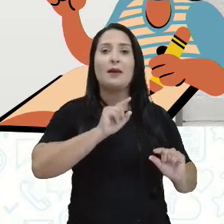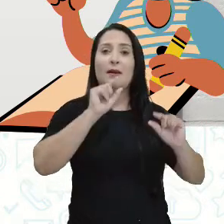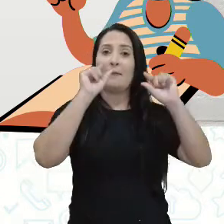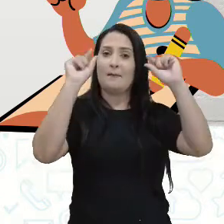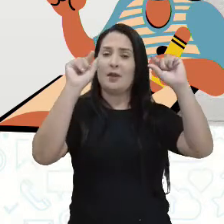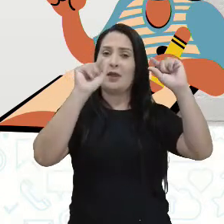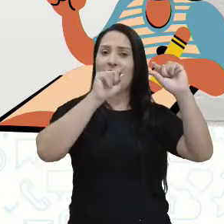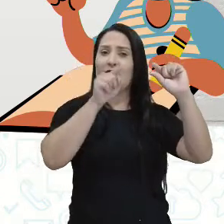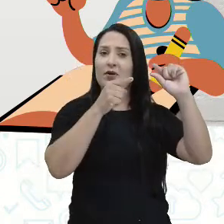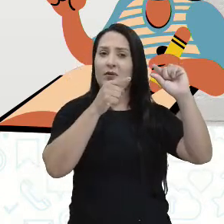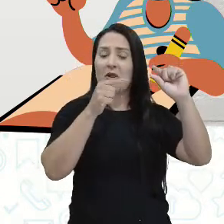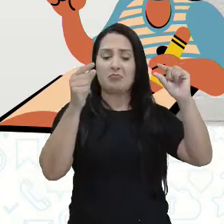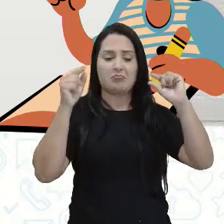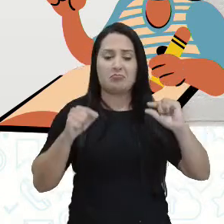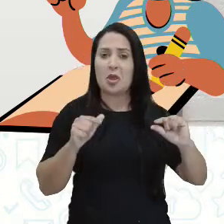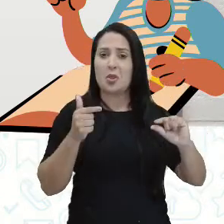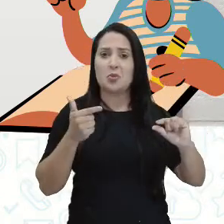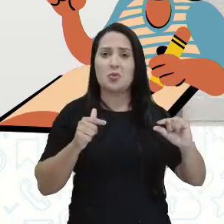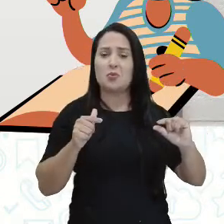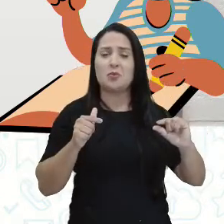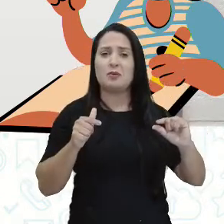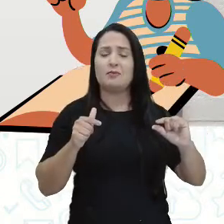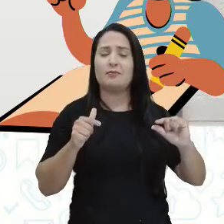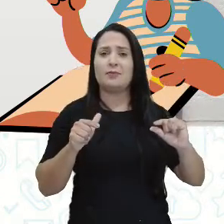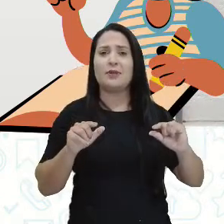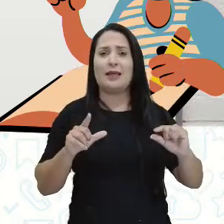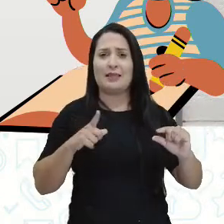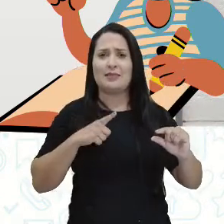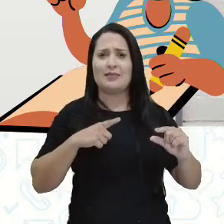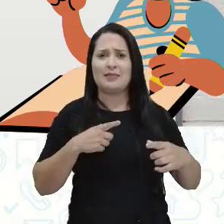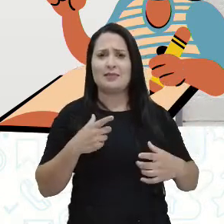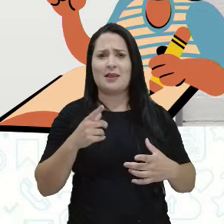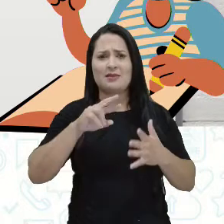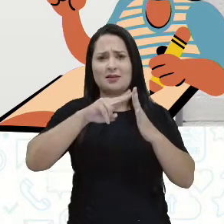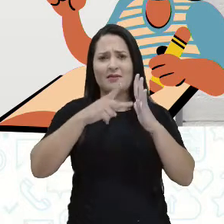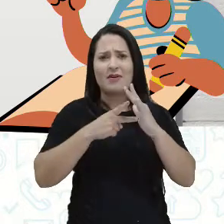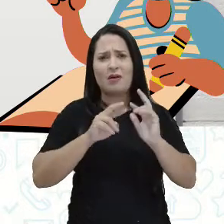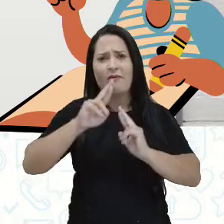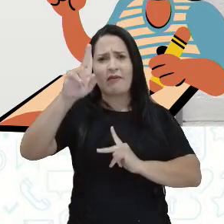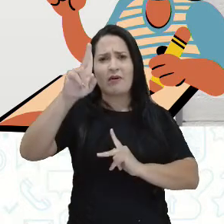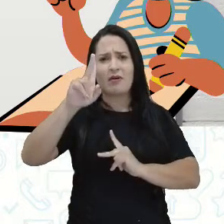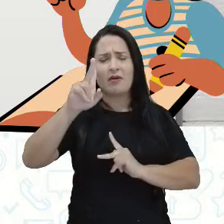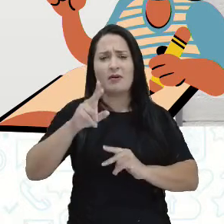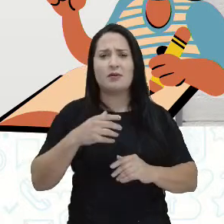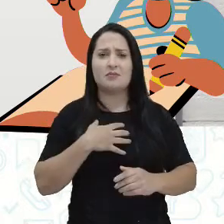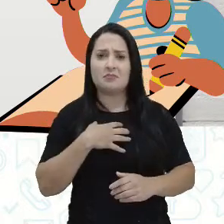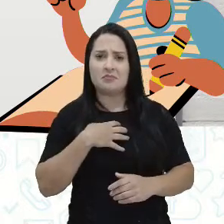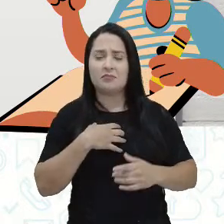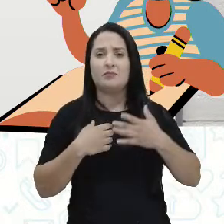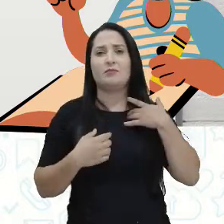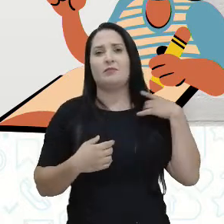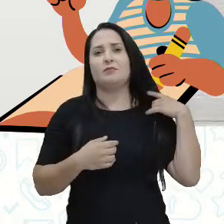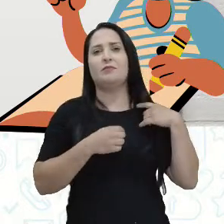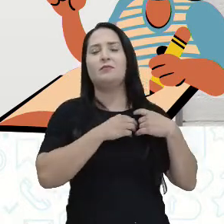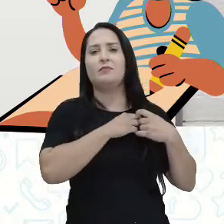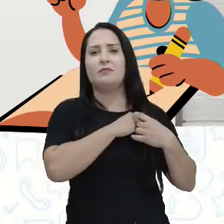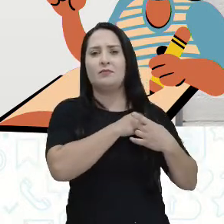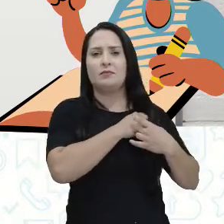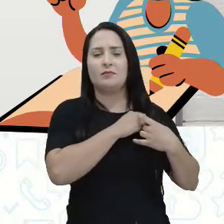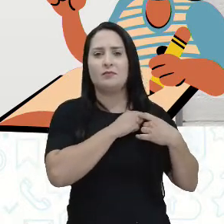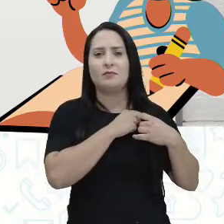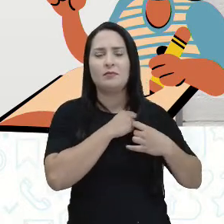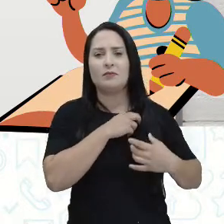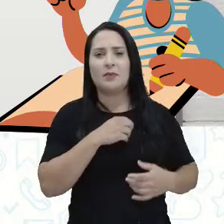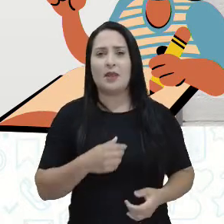vírgula e a segunda não tem. Então, vamos ver se elas têm sentidos diferentes. A primeira, sim. Maria estuda